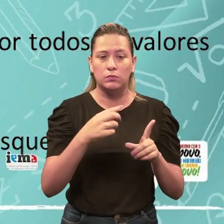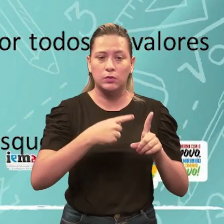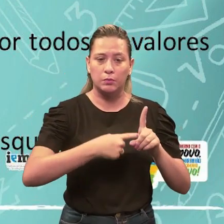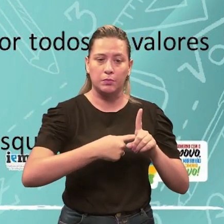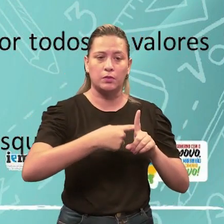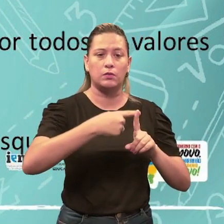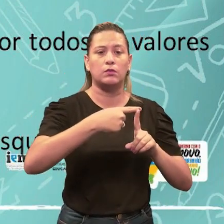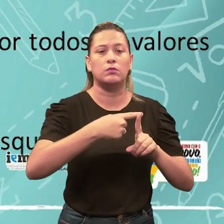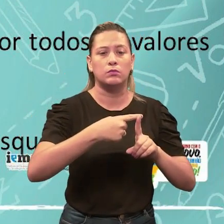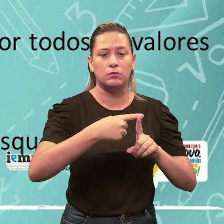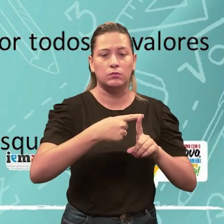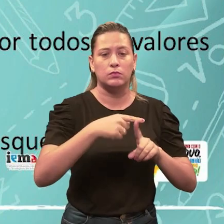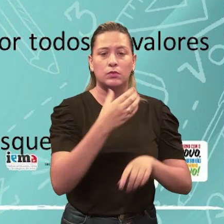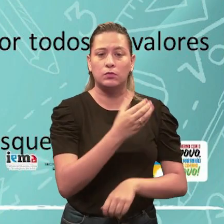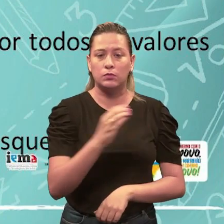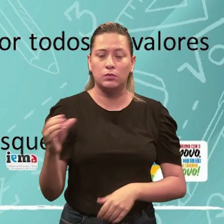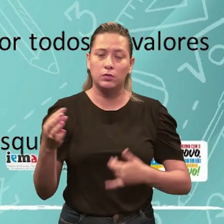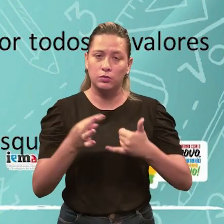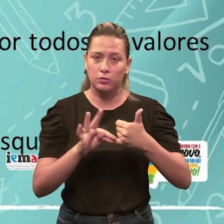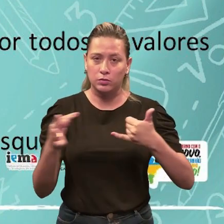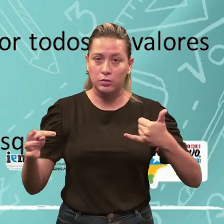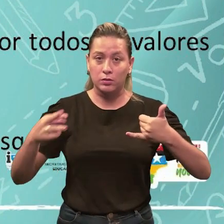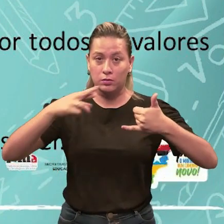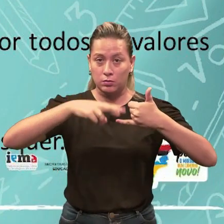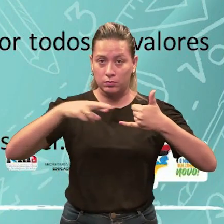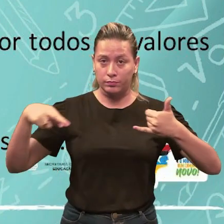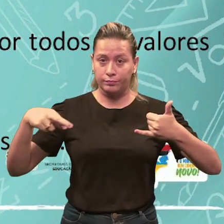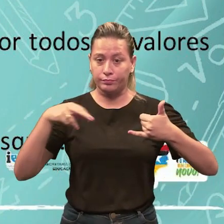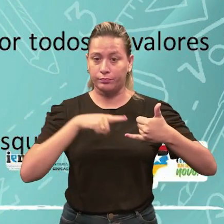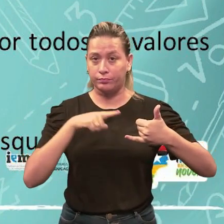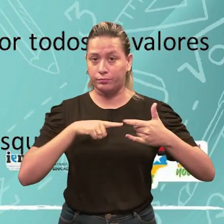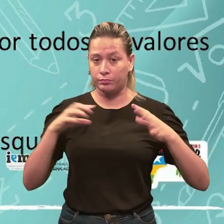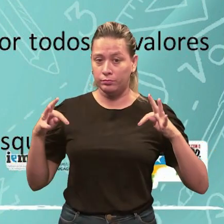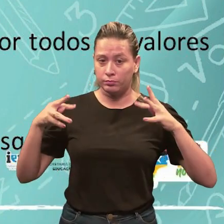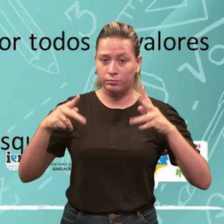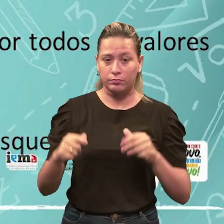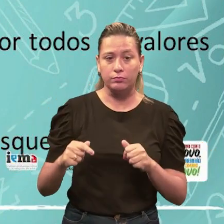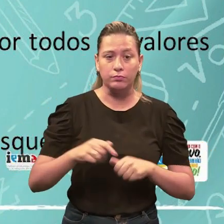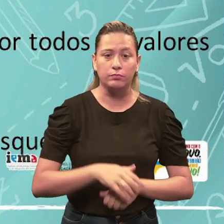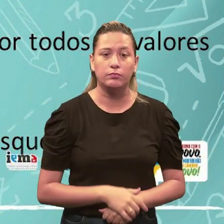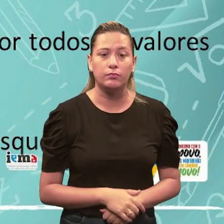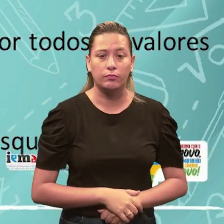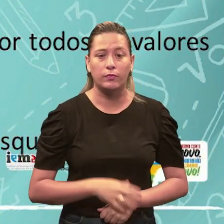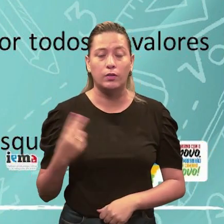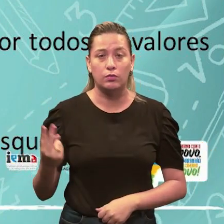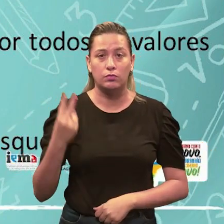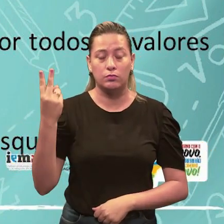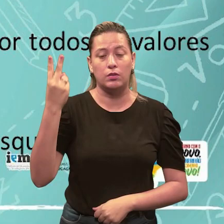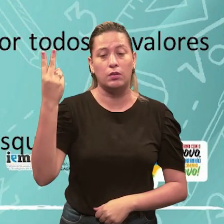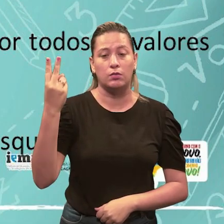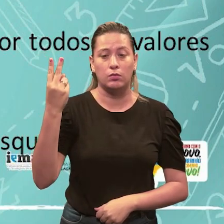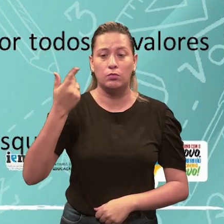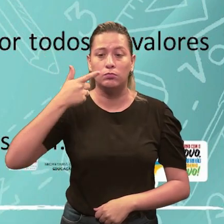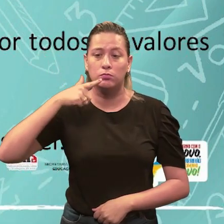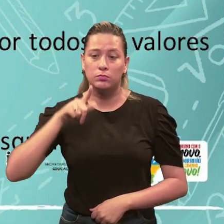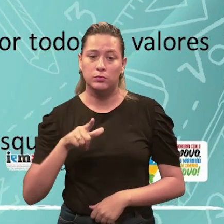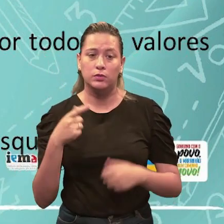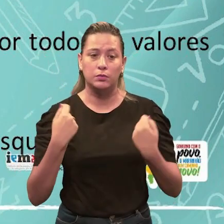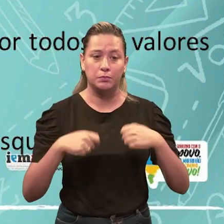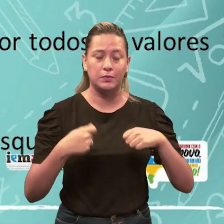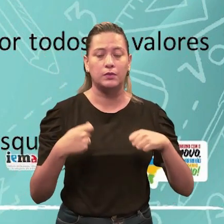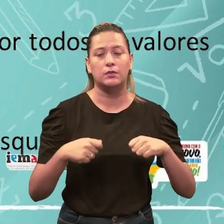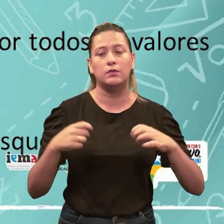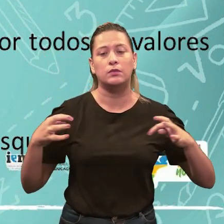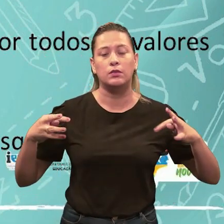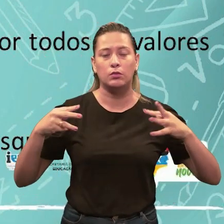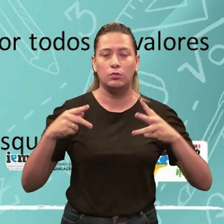e resistência, né? Possui todas elas. Então, para atingir o valor desejado, qualquer, é preciso passar por